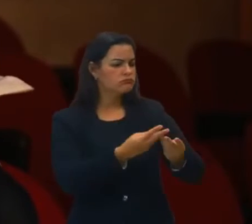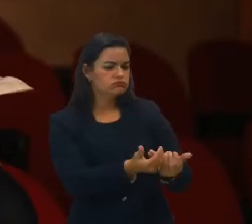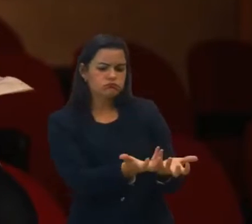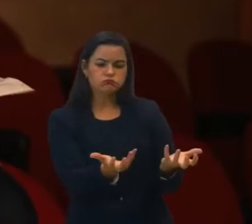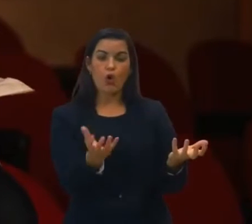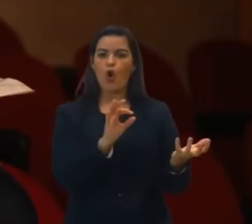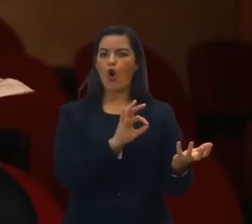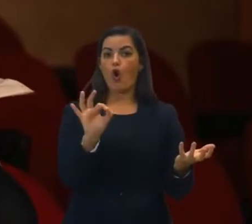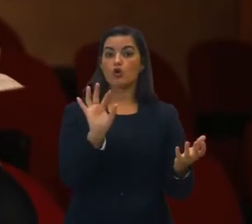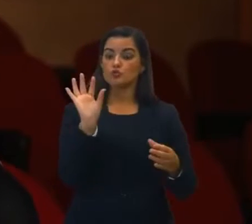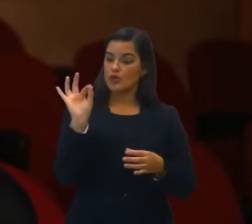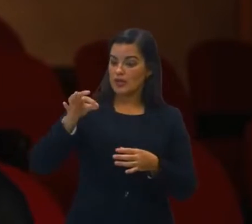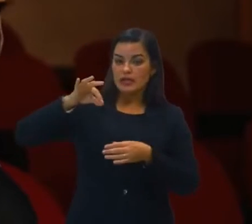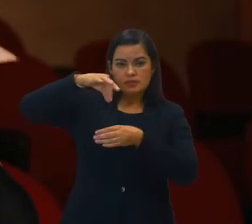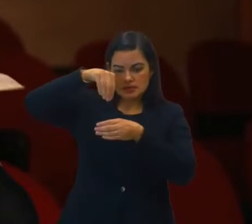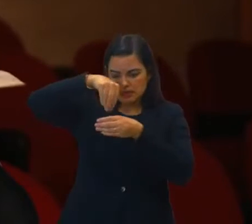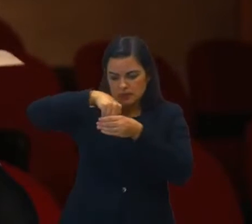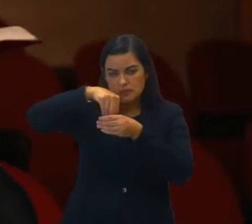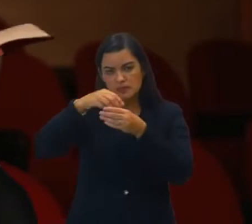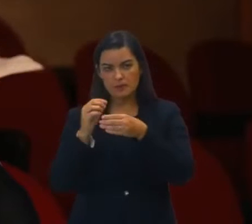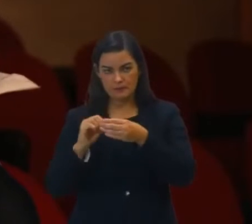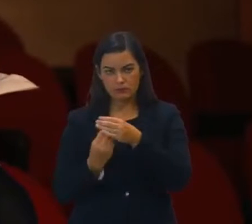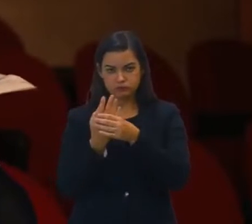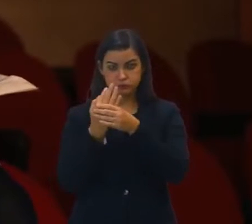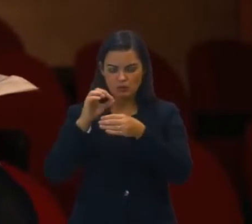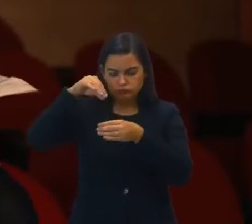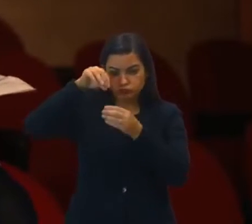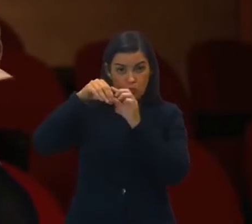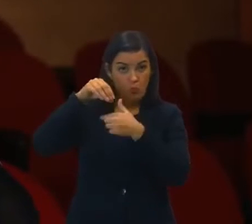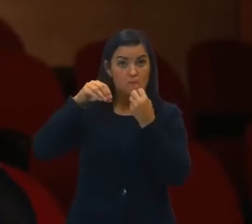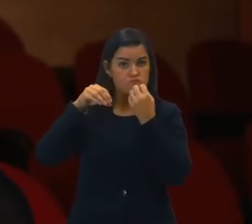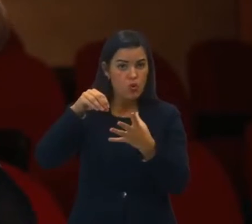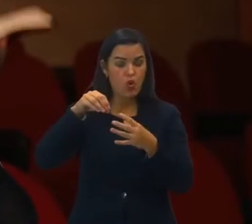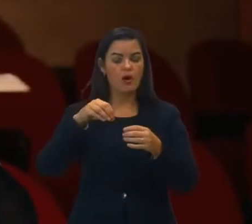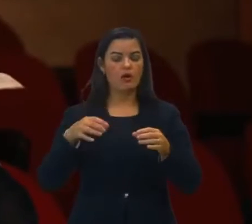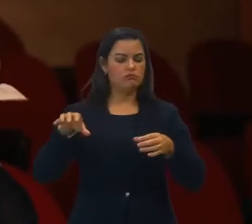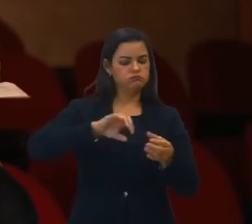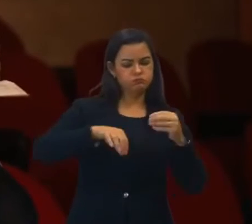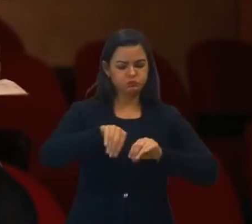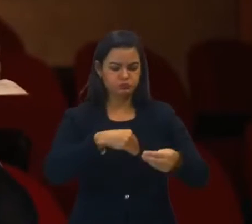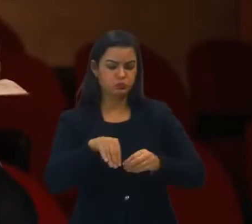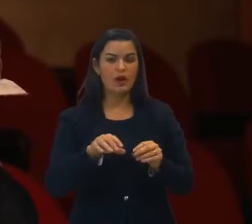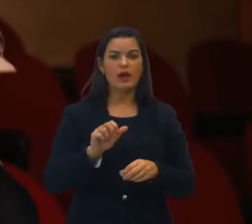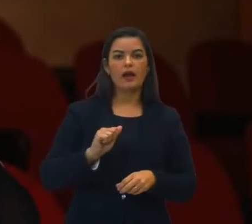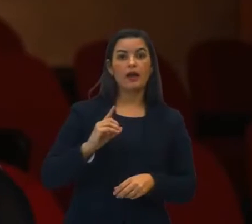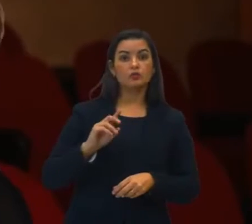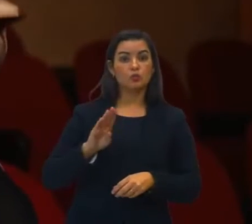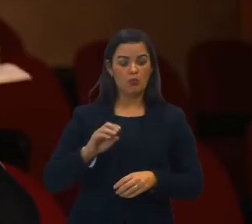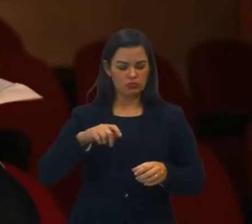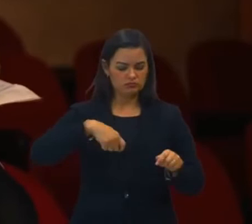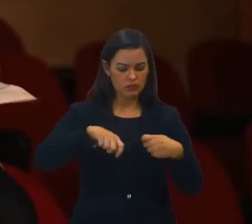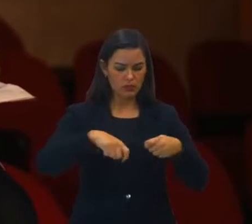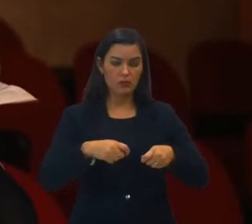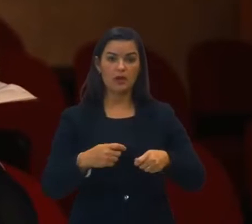ter a melhor semente, você pode ter os melhores adubos e insumos, você pode ter a melhor tecnologia. Se não